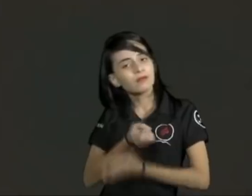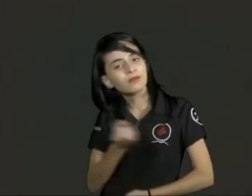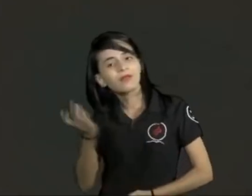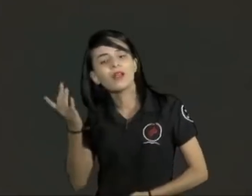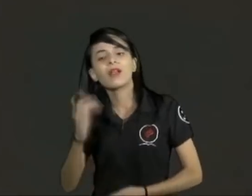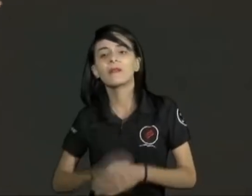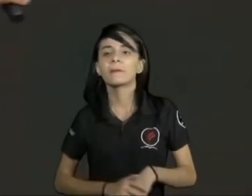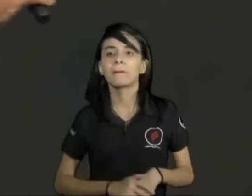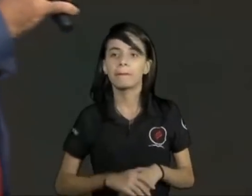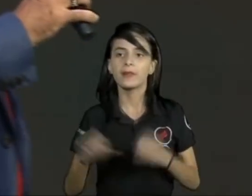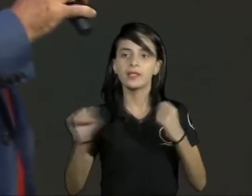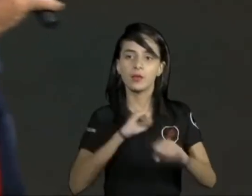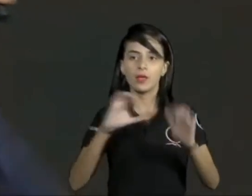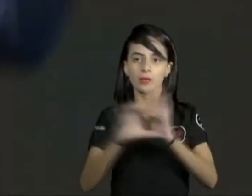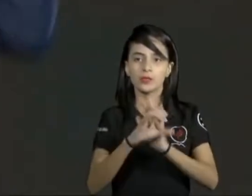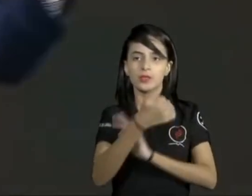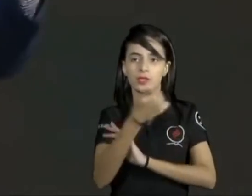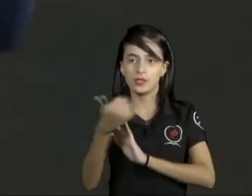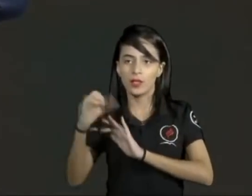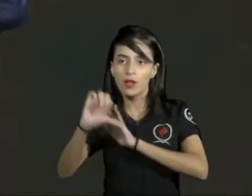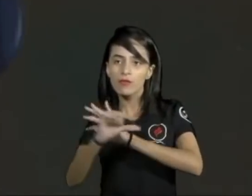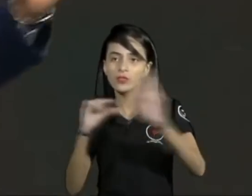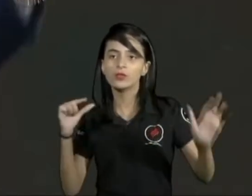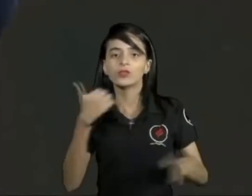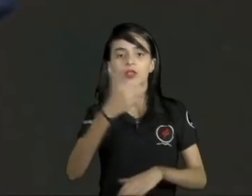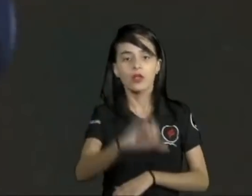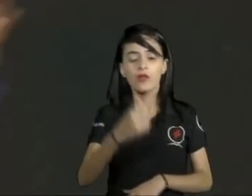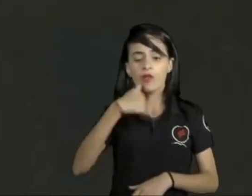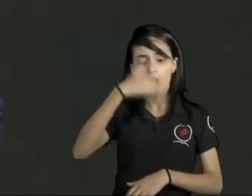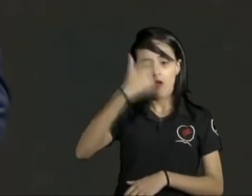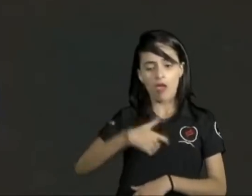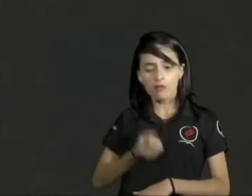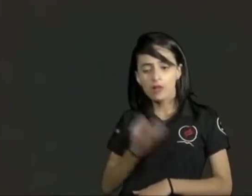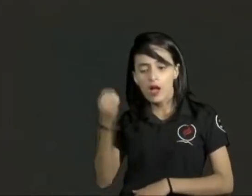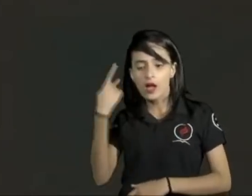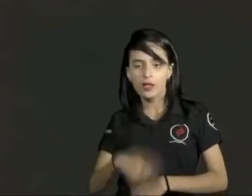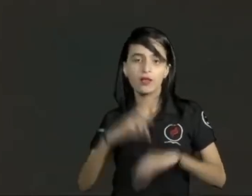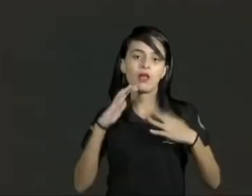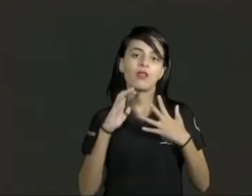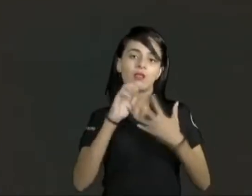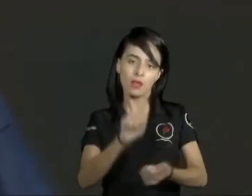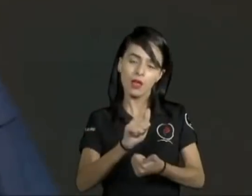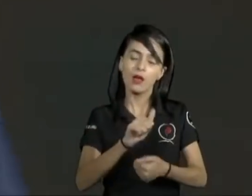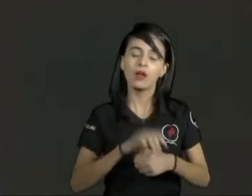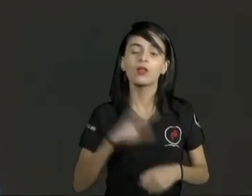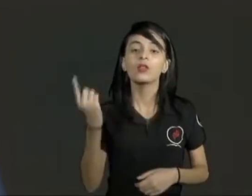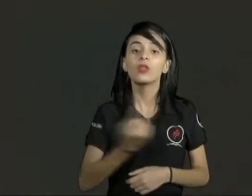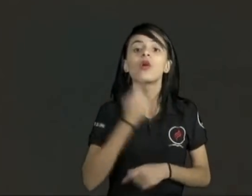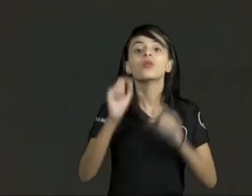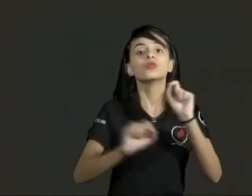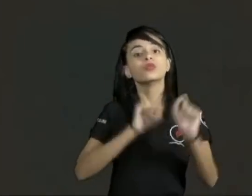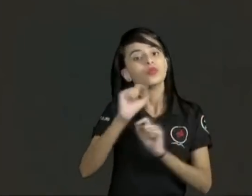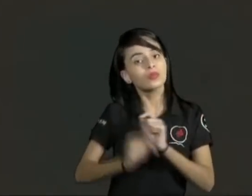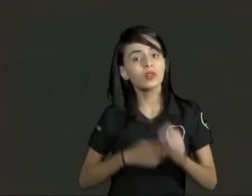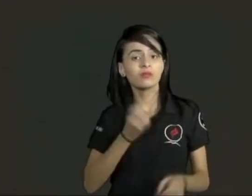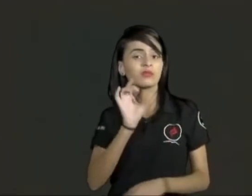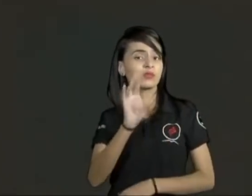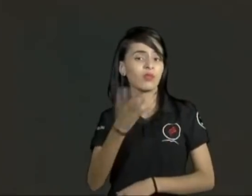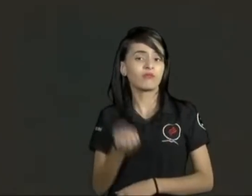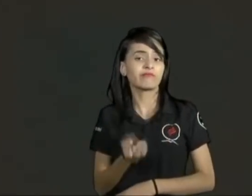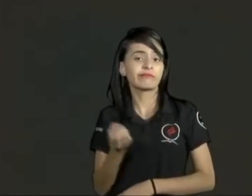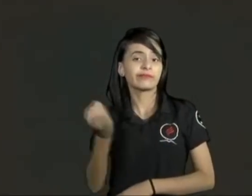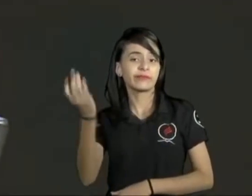Salmo 119 Versículo 19 de sol Peregrino na terra nós estamos aqui de